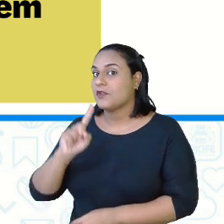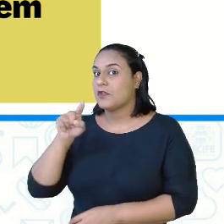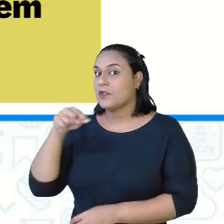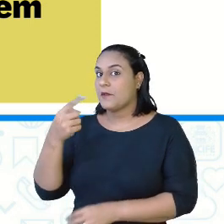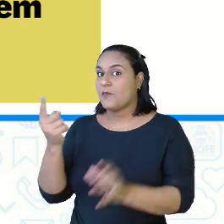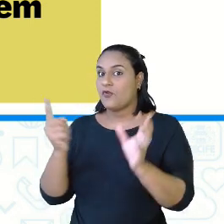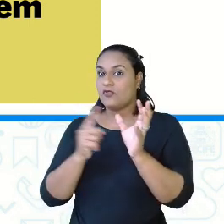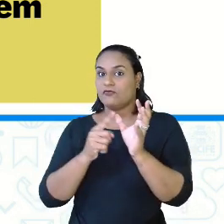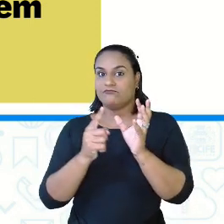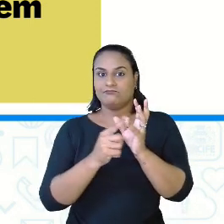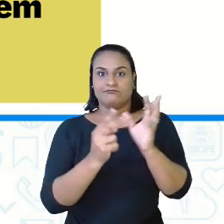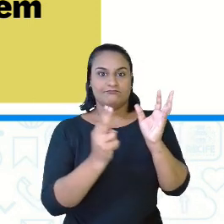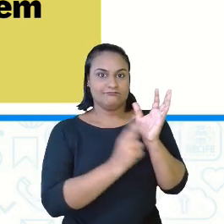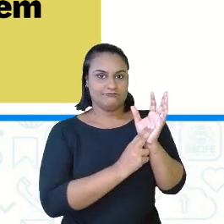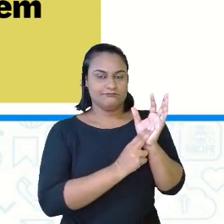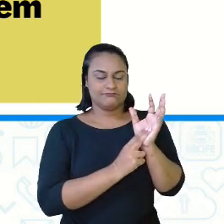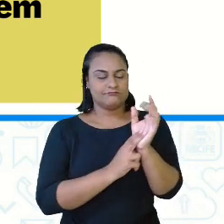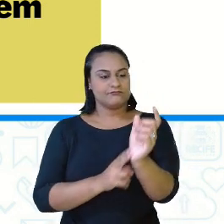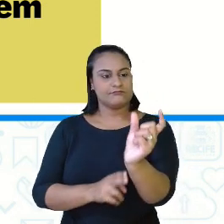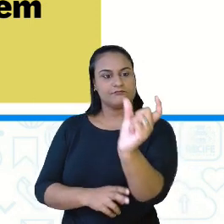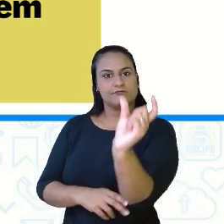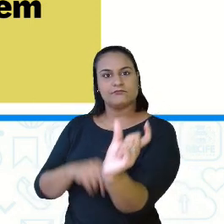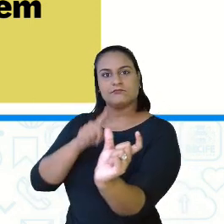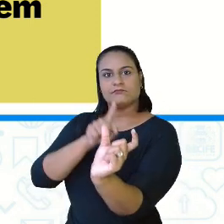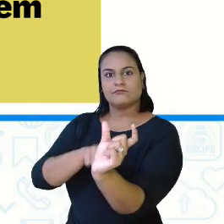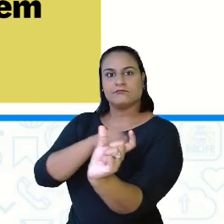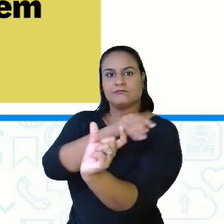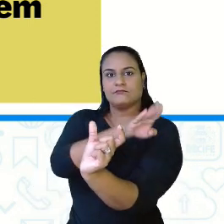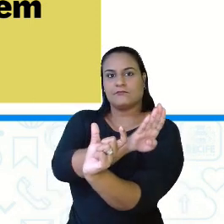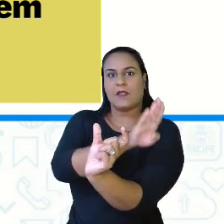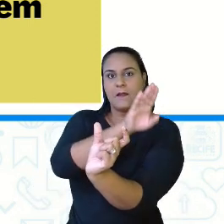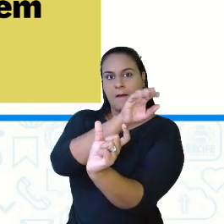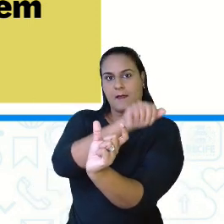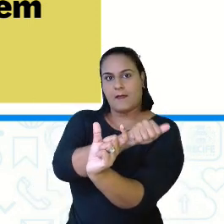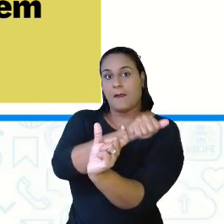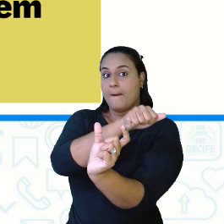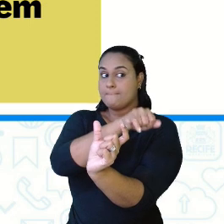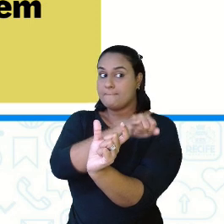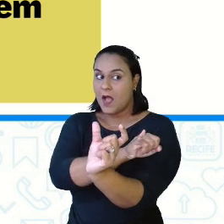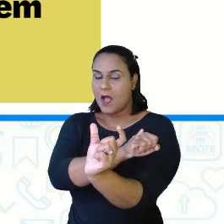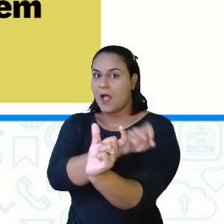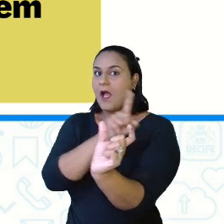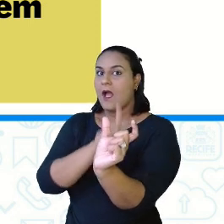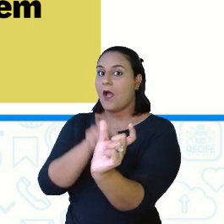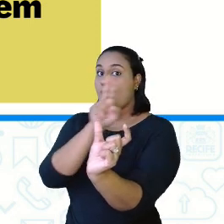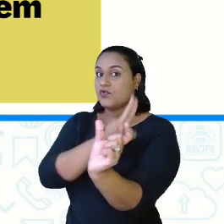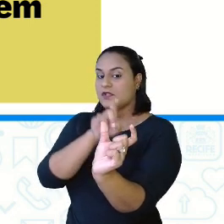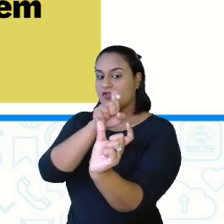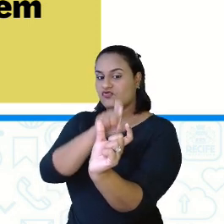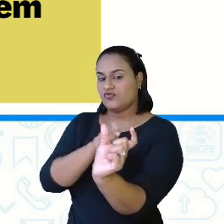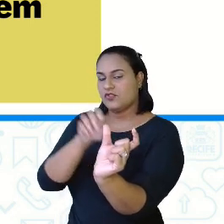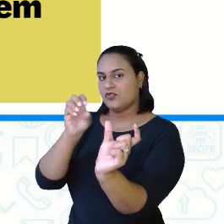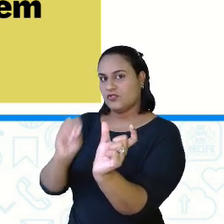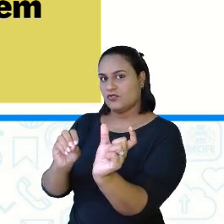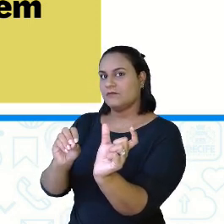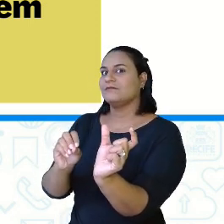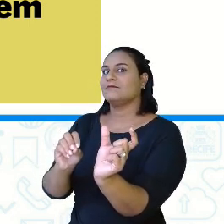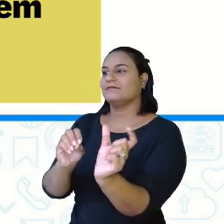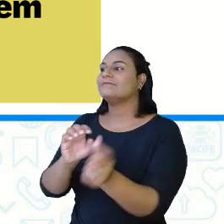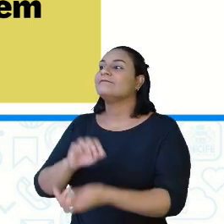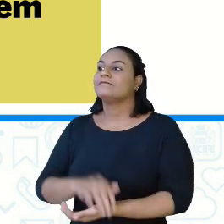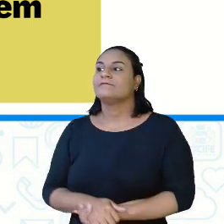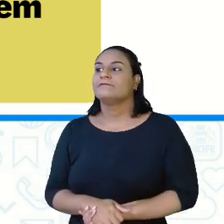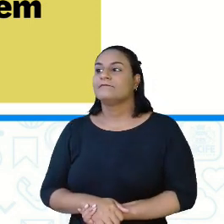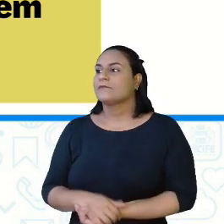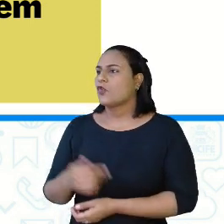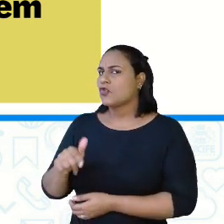de um ditongo. Se vem depois de um ditongo, a palavra é com X. Para não murchar. Não